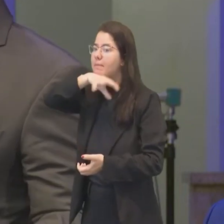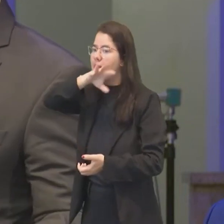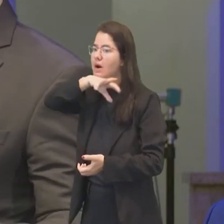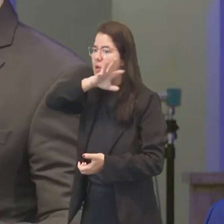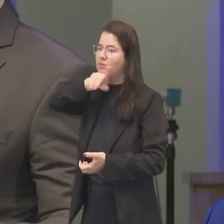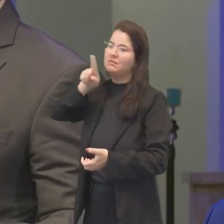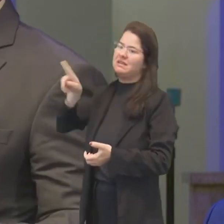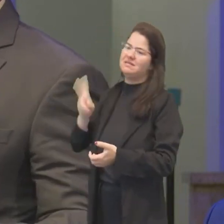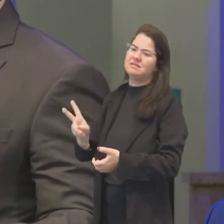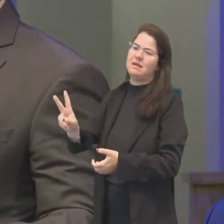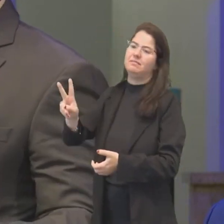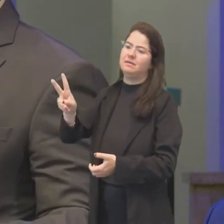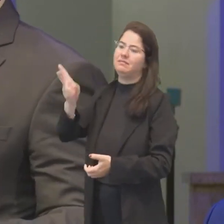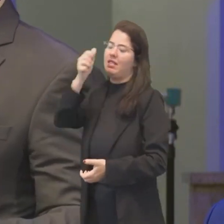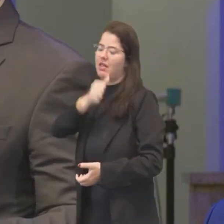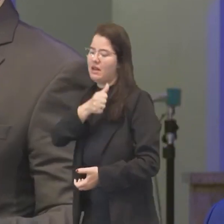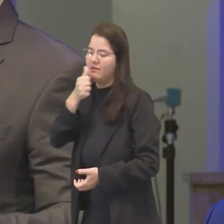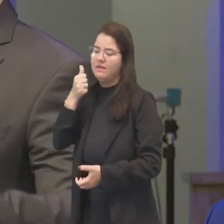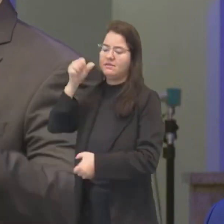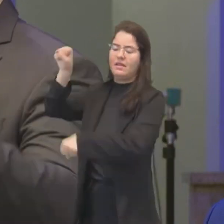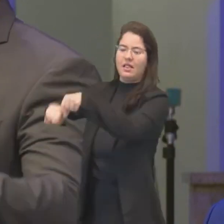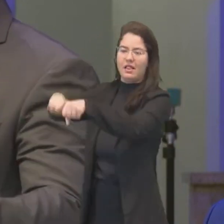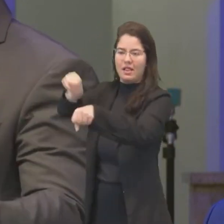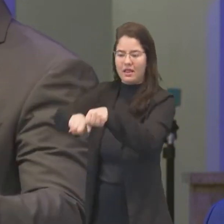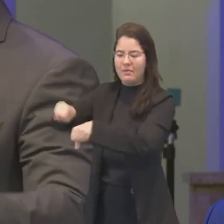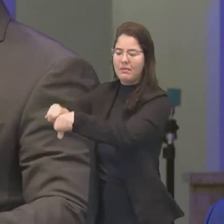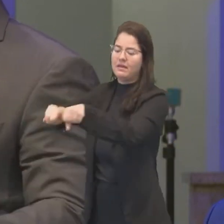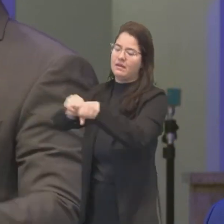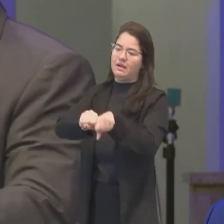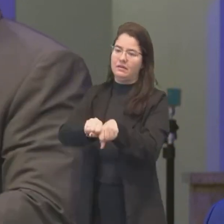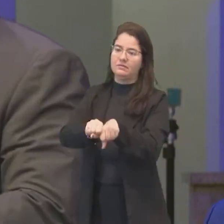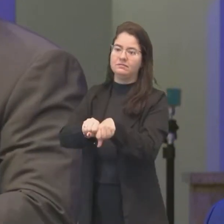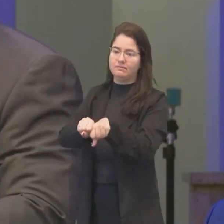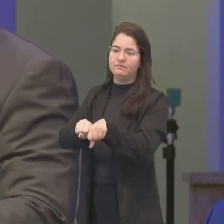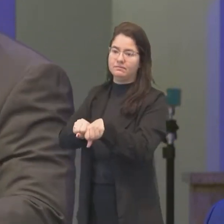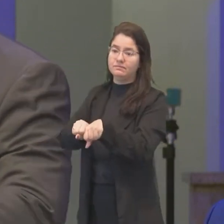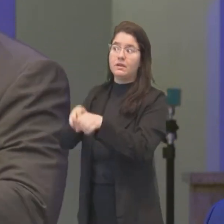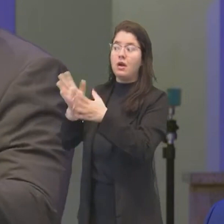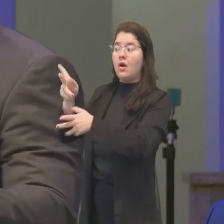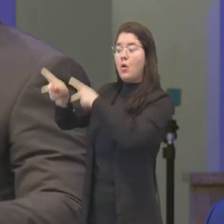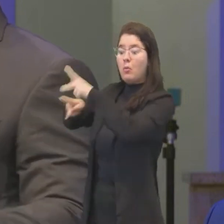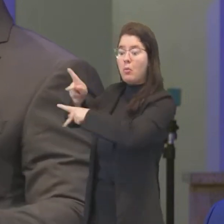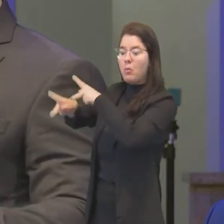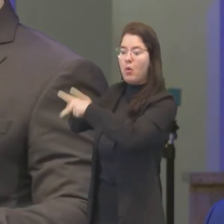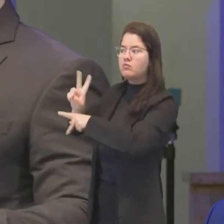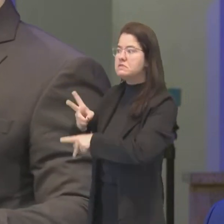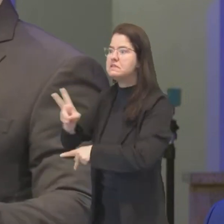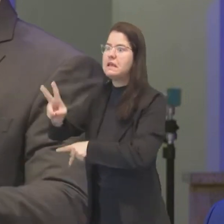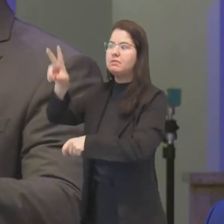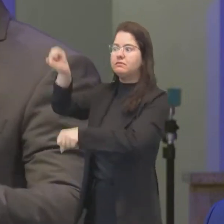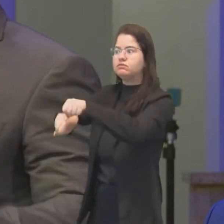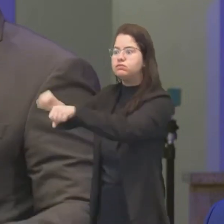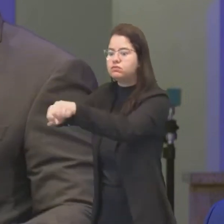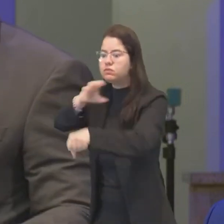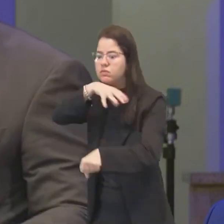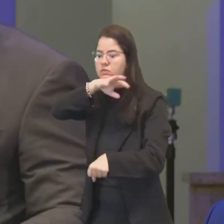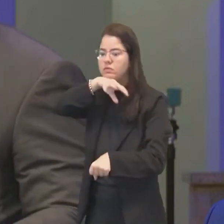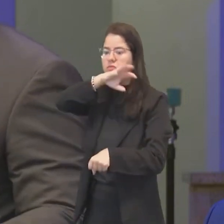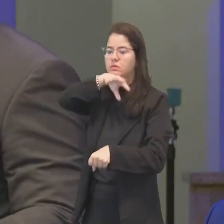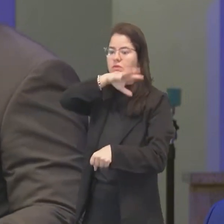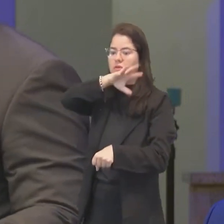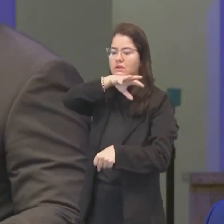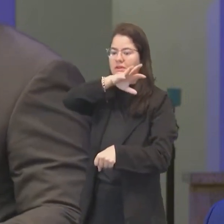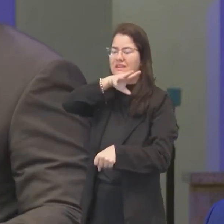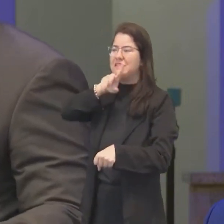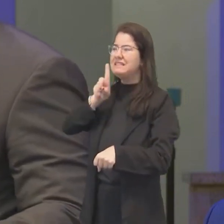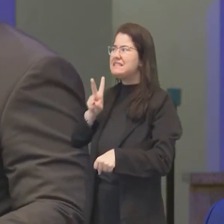fazer muito bem. A expertise no sacrifício deste povo era algo fantástico. Eles sabiam oferecer muita